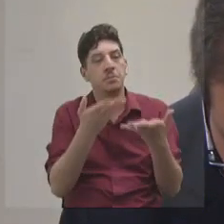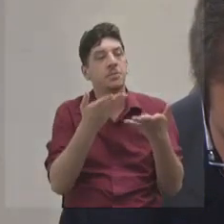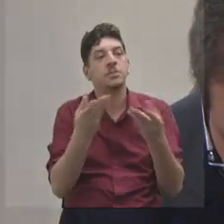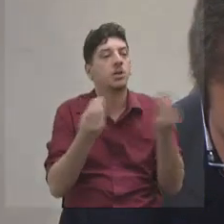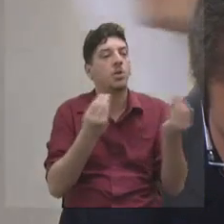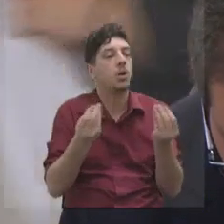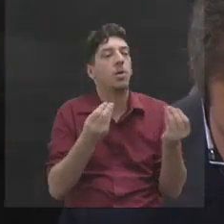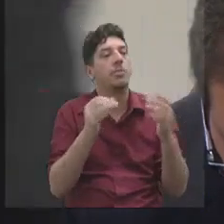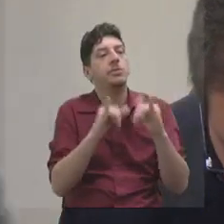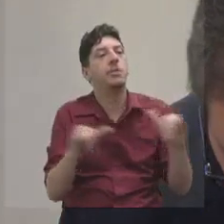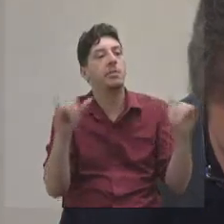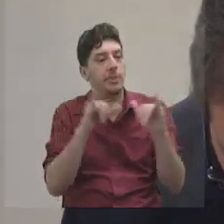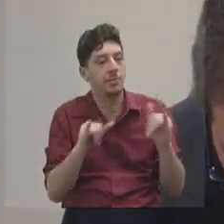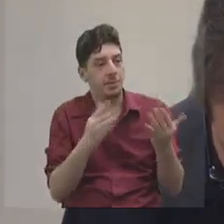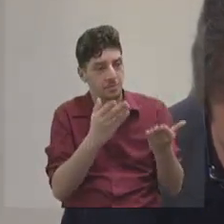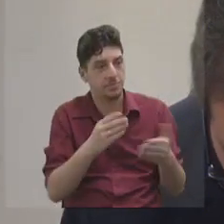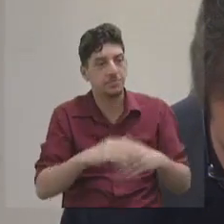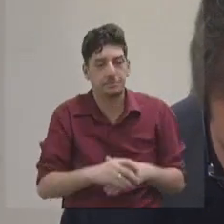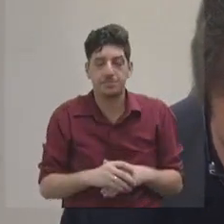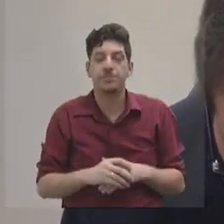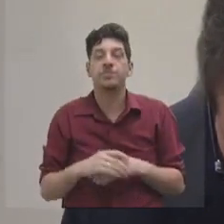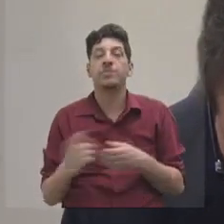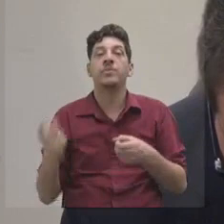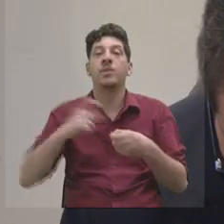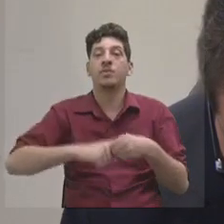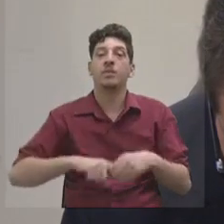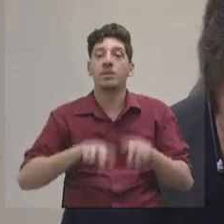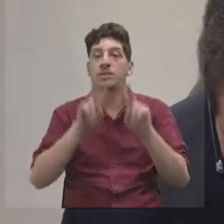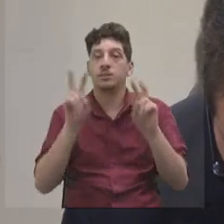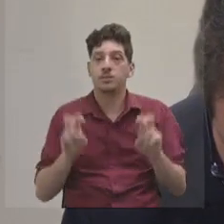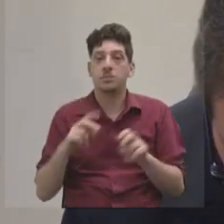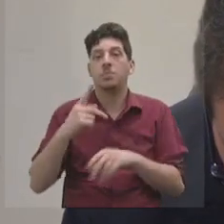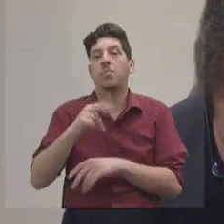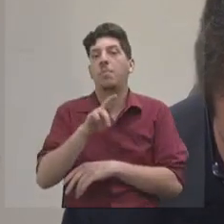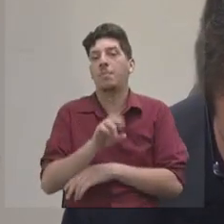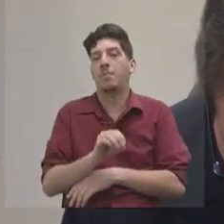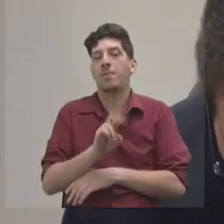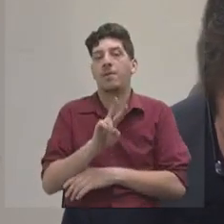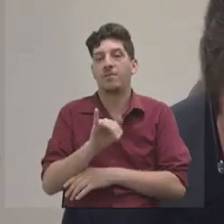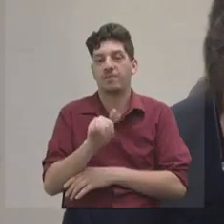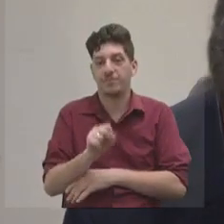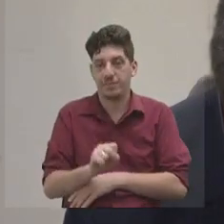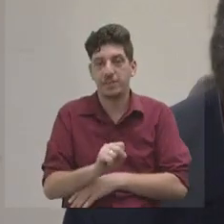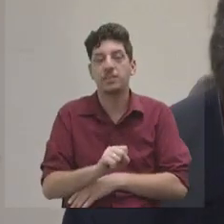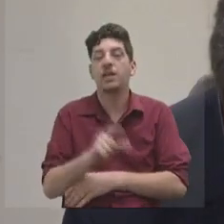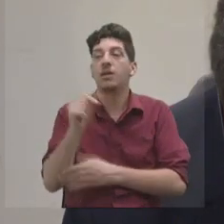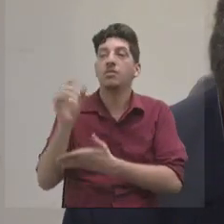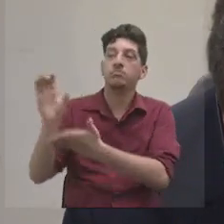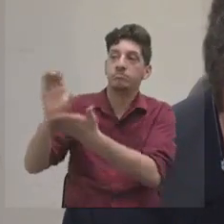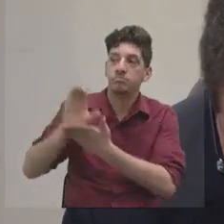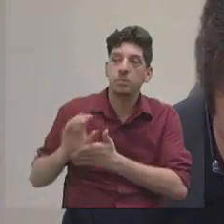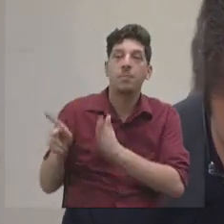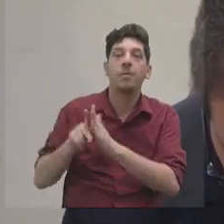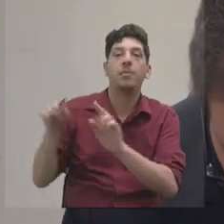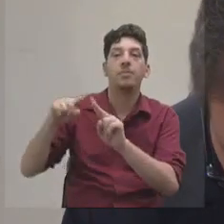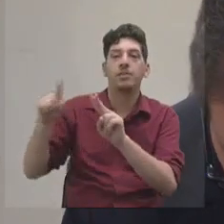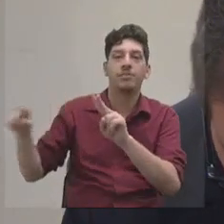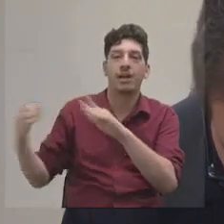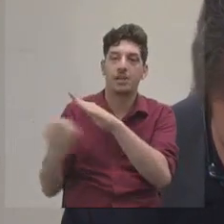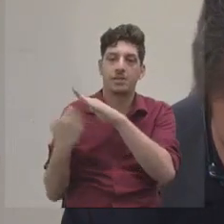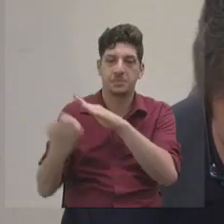da CLT é voltando a questão do pró-vidas dos recursos da Vale do Rio Doce é quanto